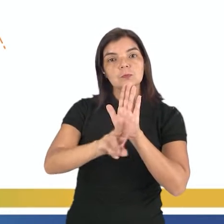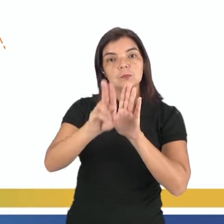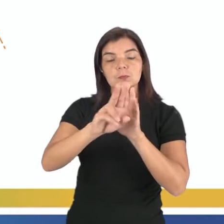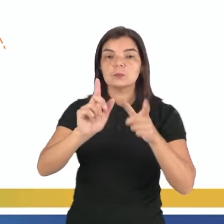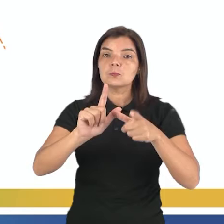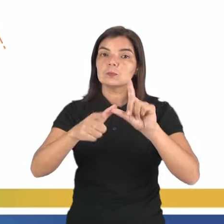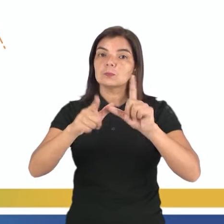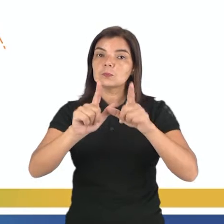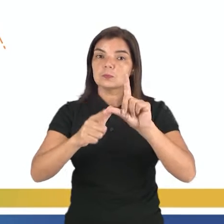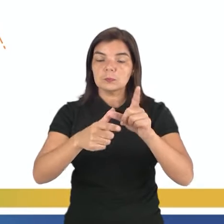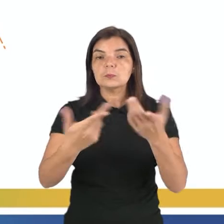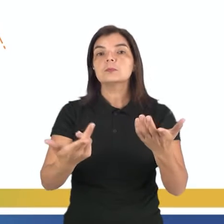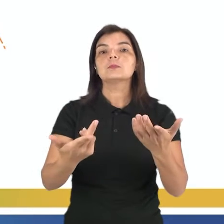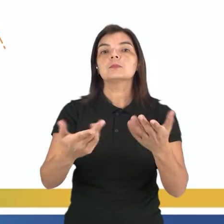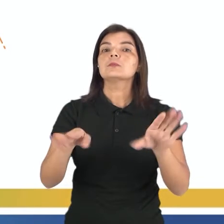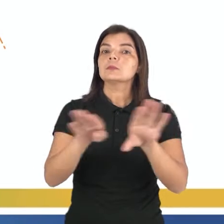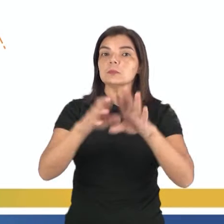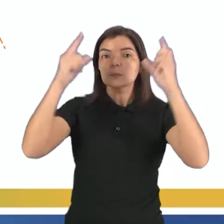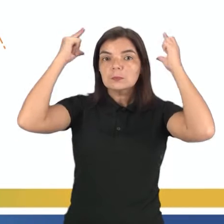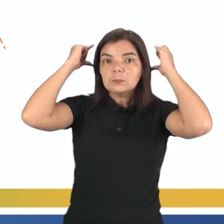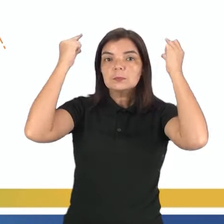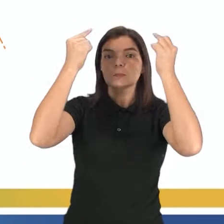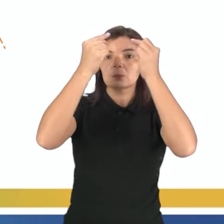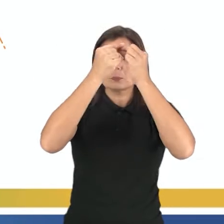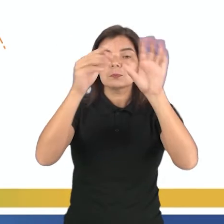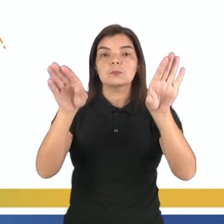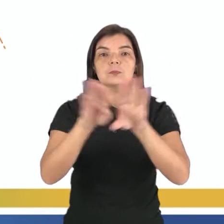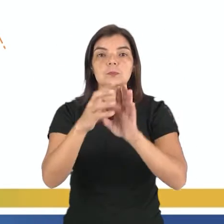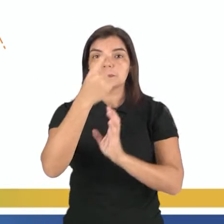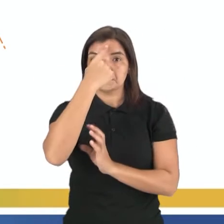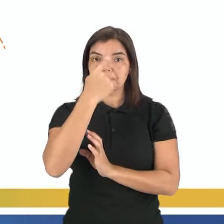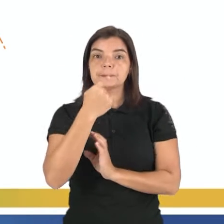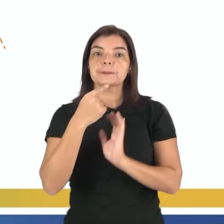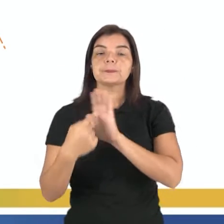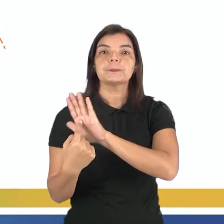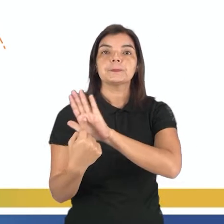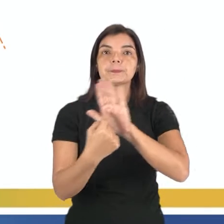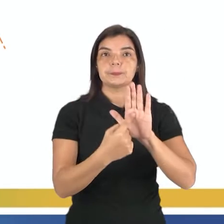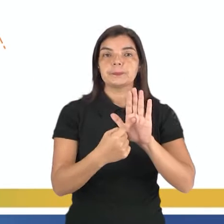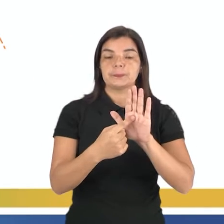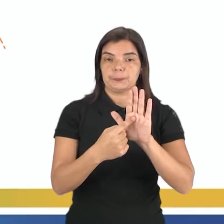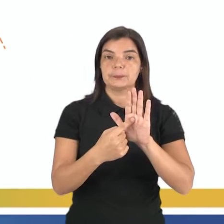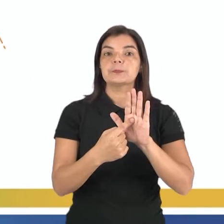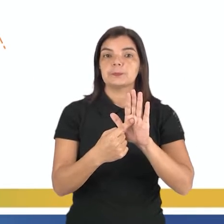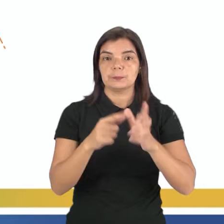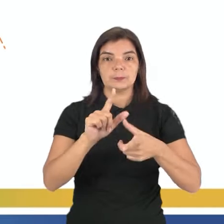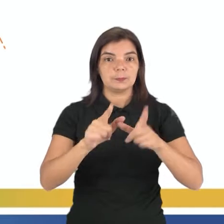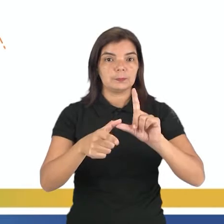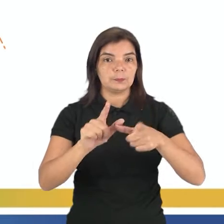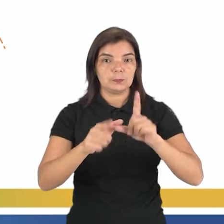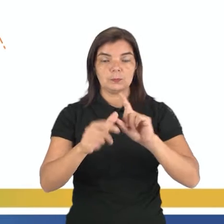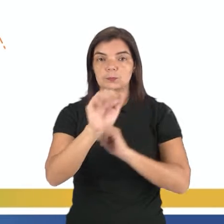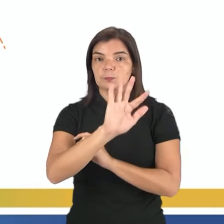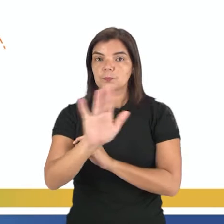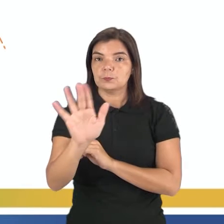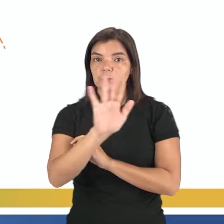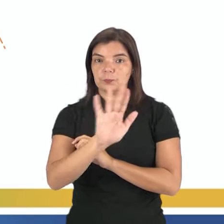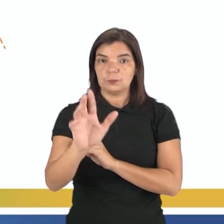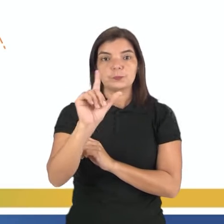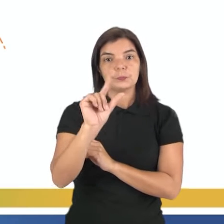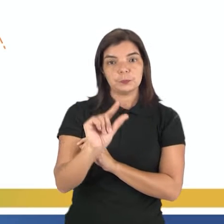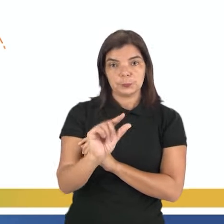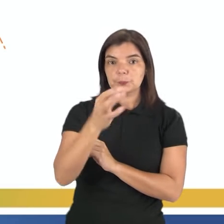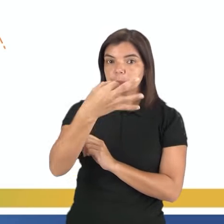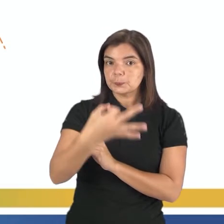do nosso alfabeto, letras gregas, né? No caso aí da figura, nós estamos utilizando letras do alfabeto